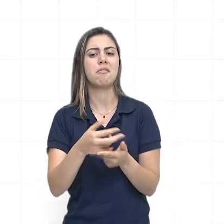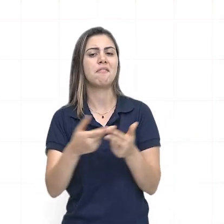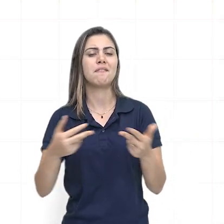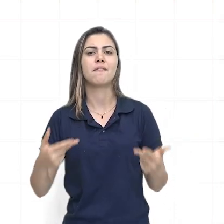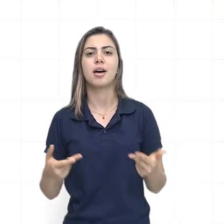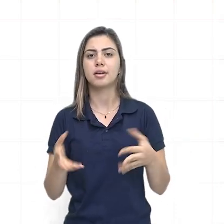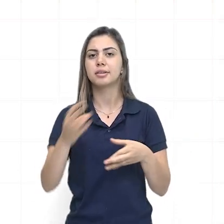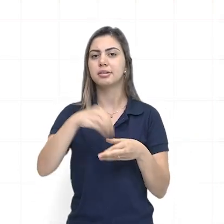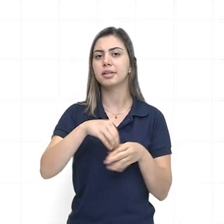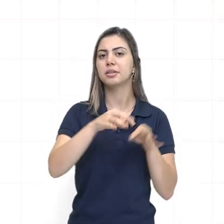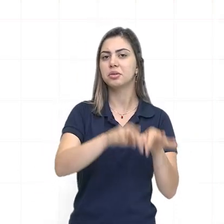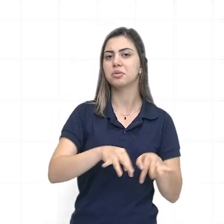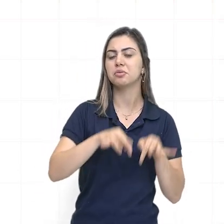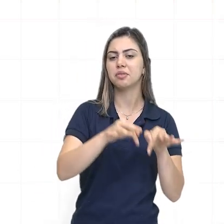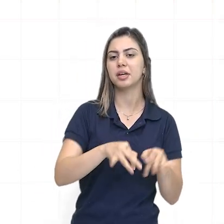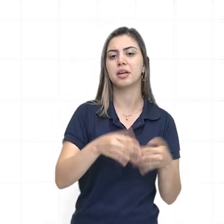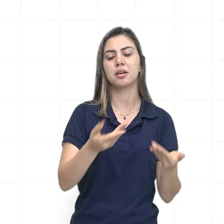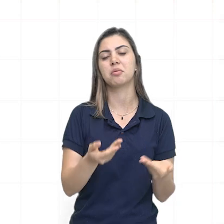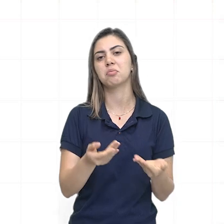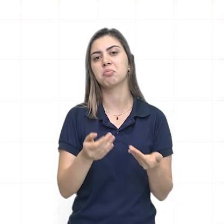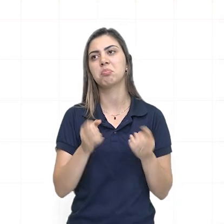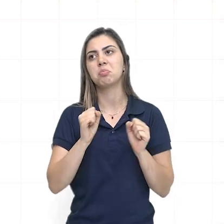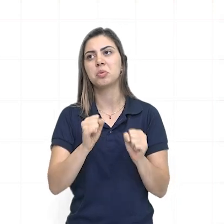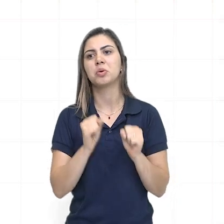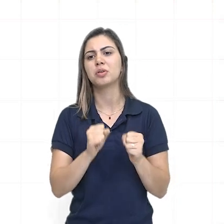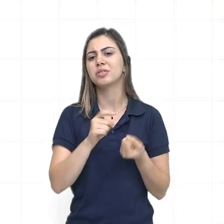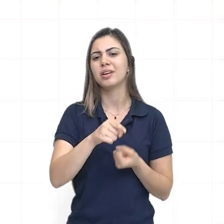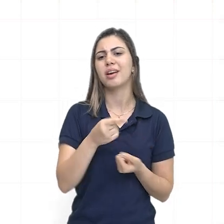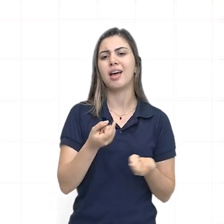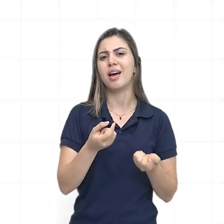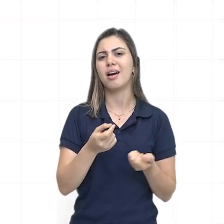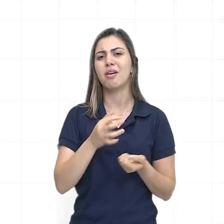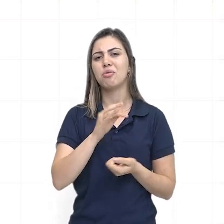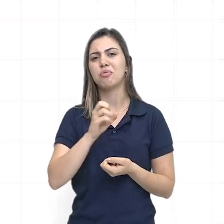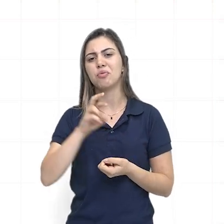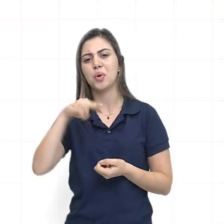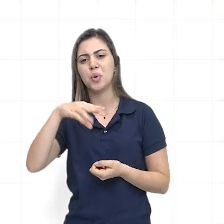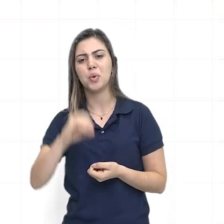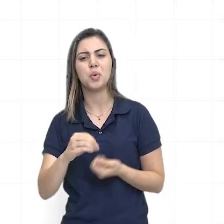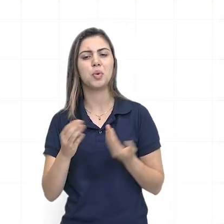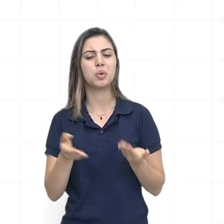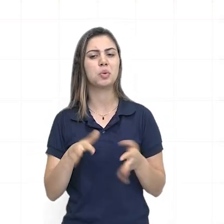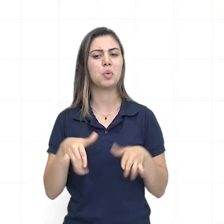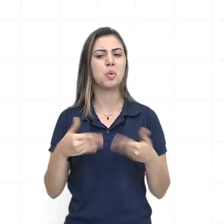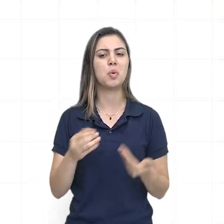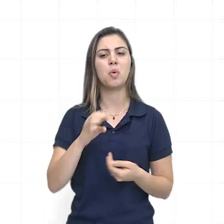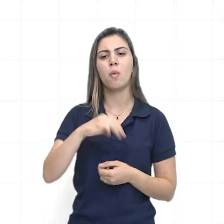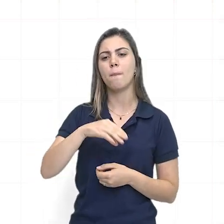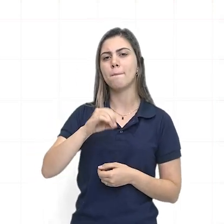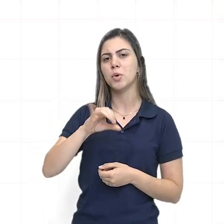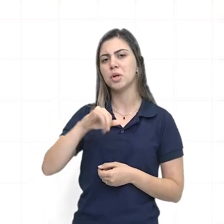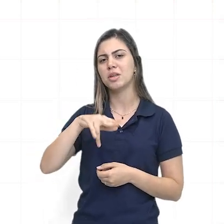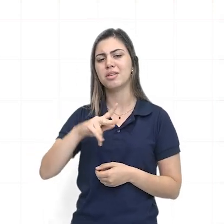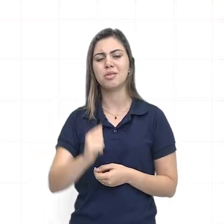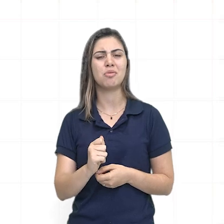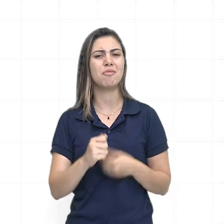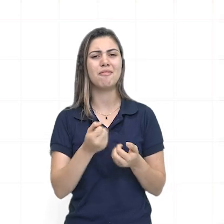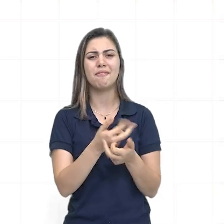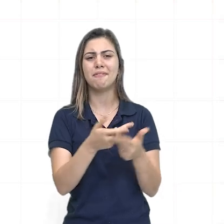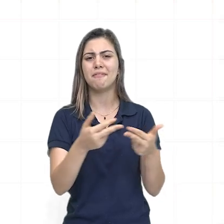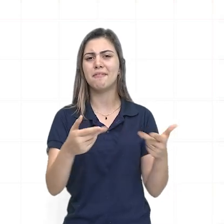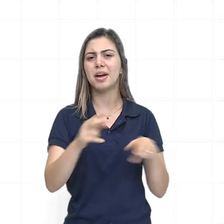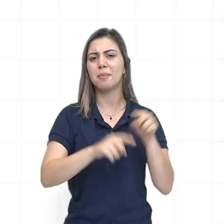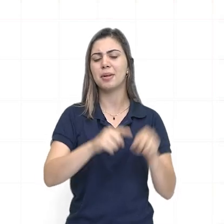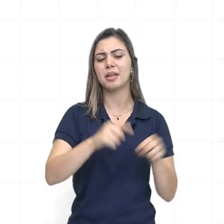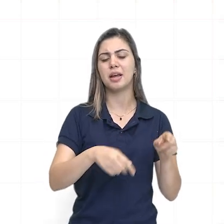do feudo, seja o forno, o moinho, as prensas e as ferramentas, né, para o cultivo.